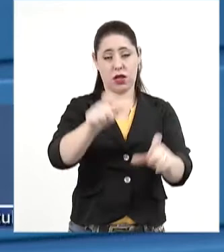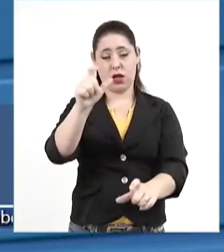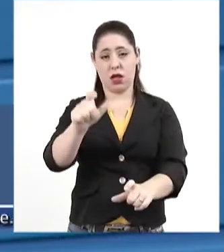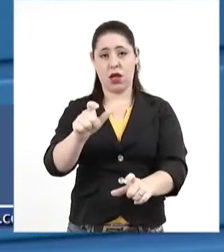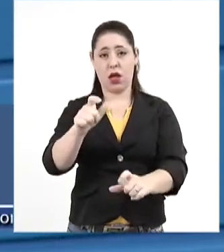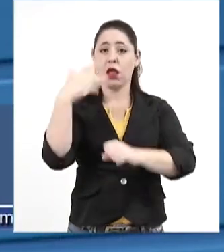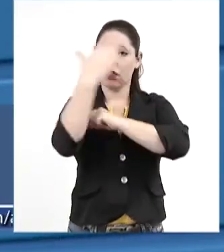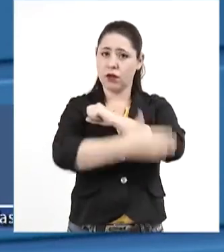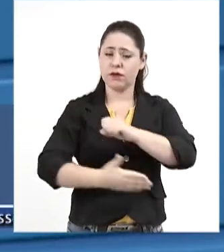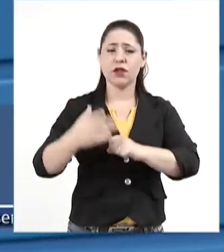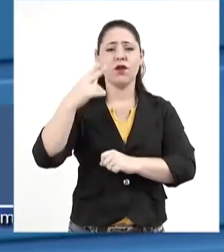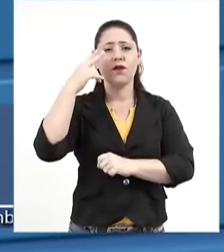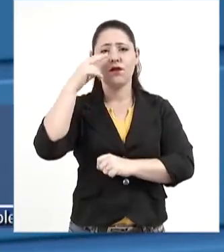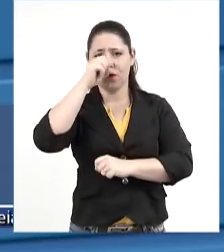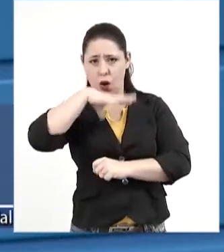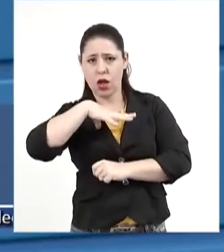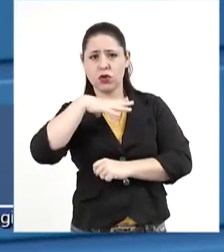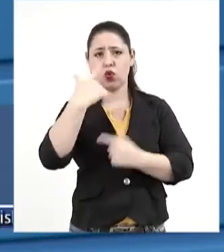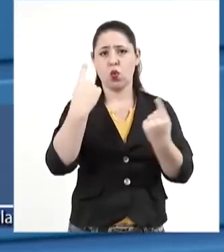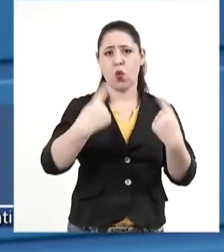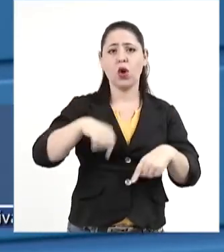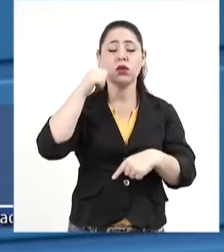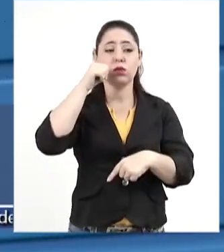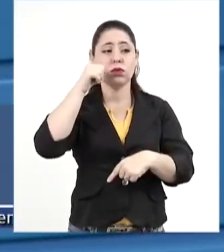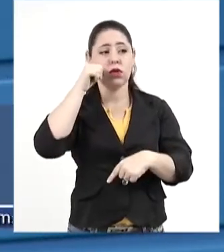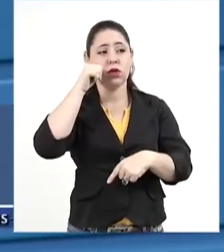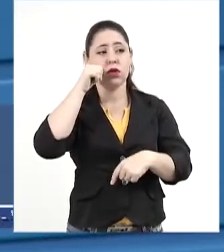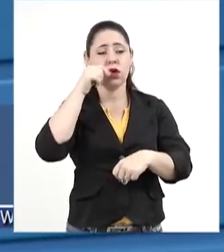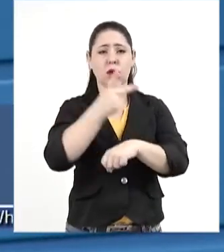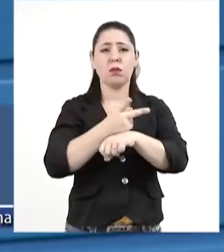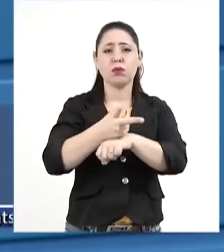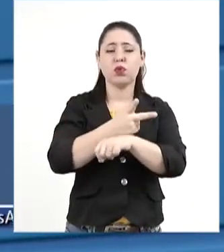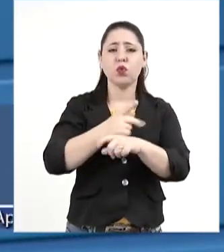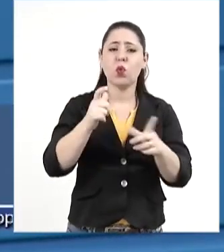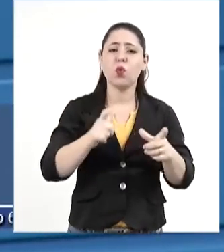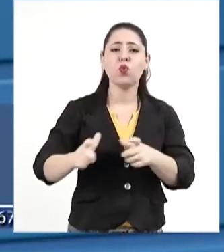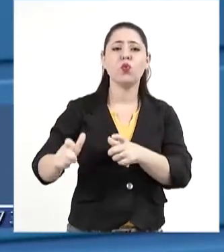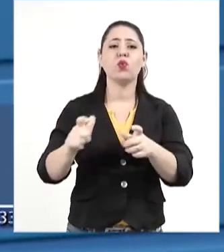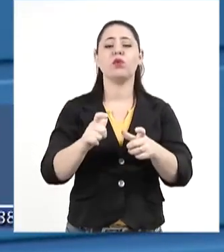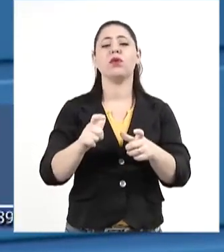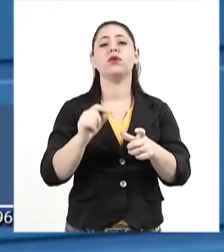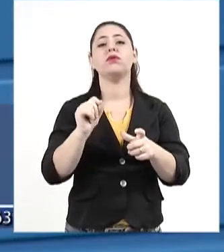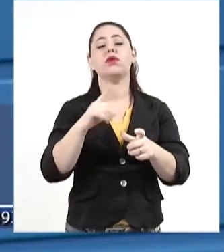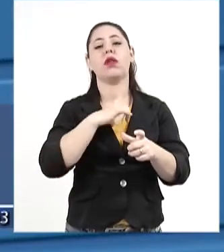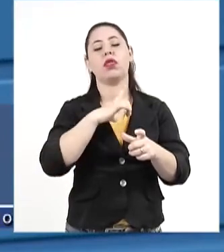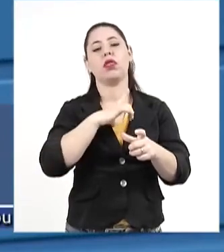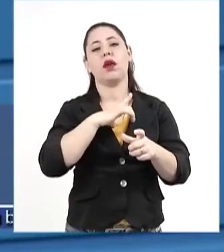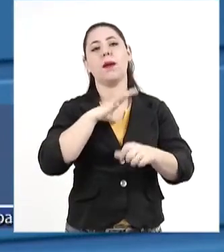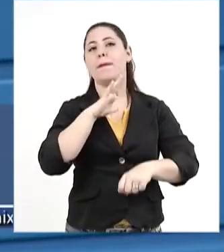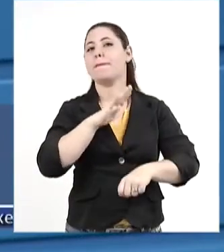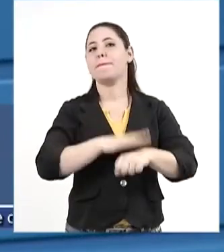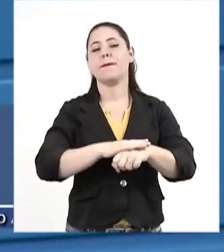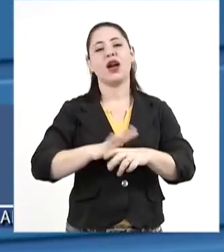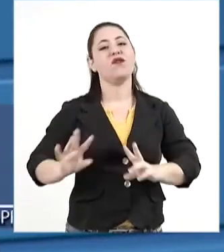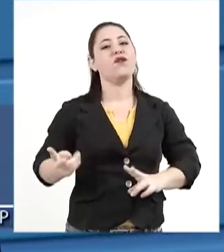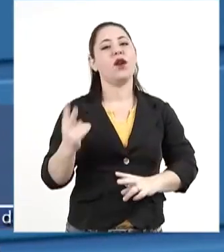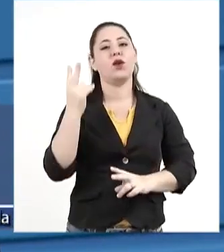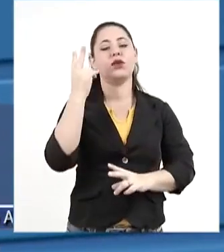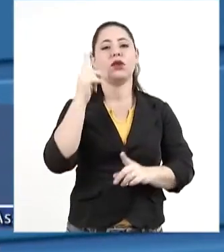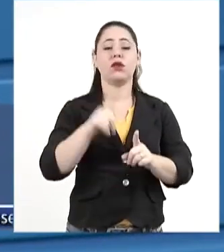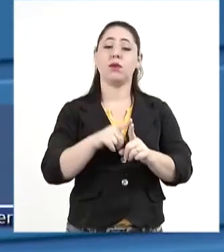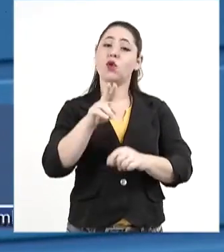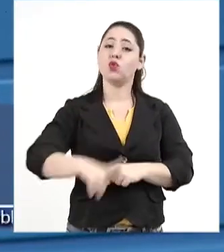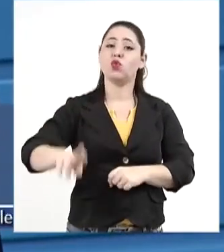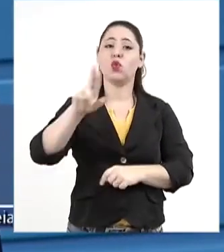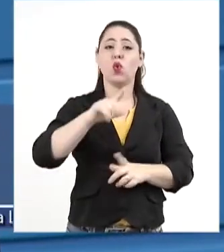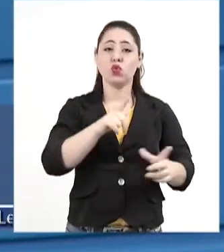defesa, essa violência contra a mulher, justamente para a busca desse espaço, né, para que ela seja muito mais valorizada e ocupe os